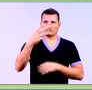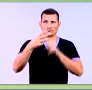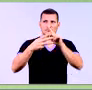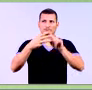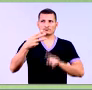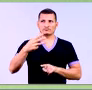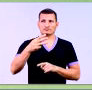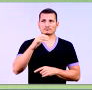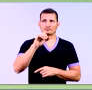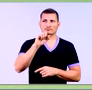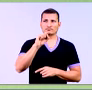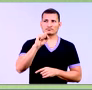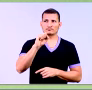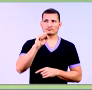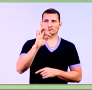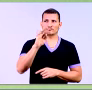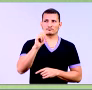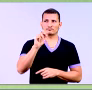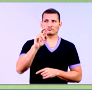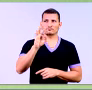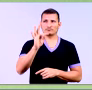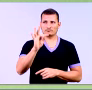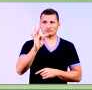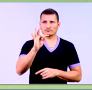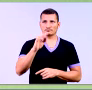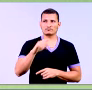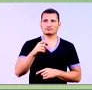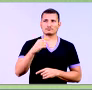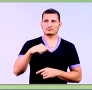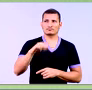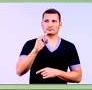transactions, commit e rollback.